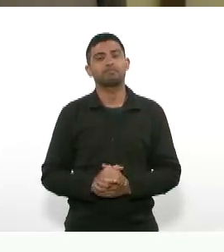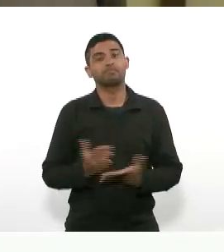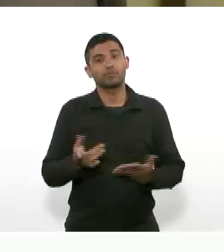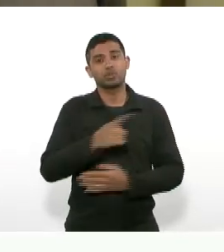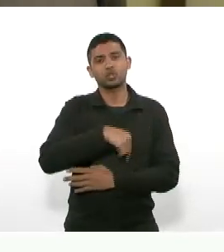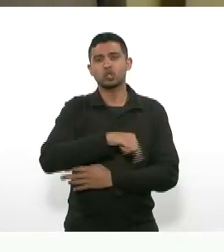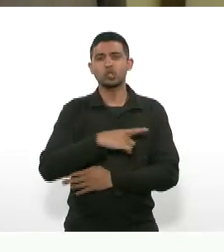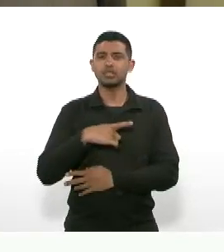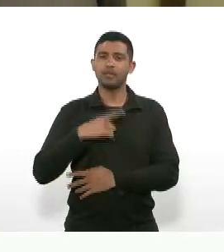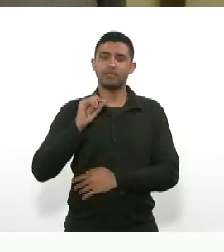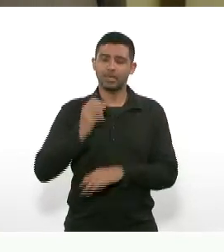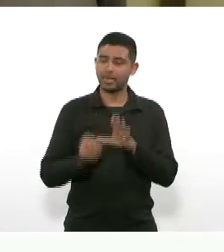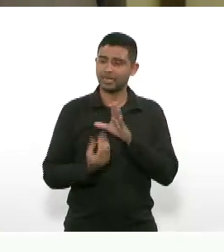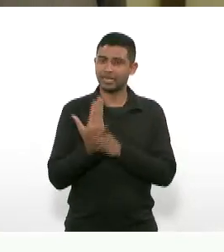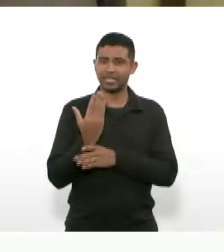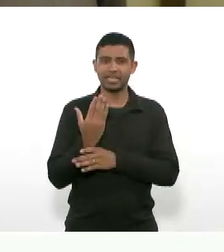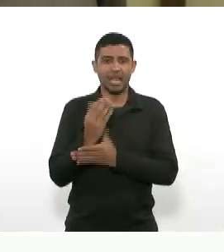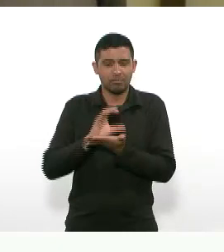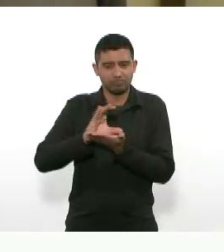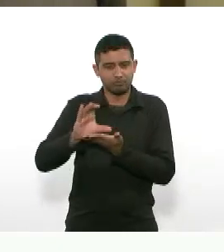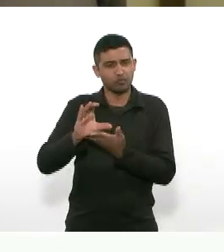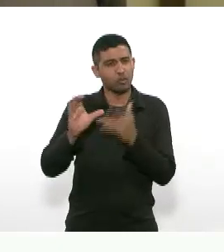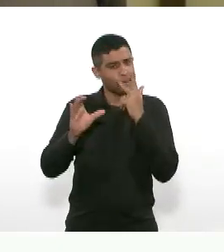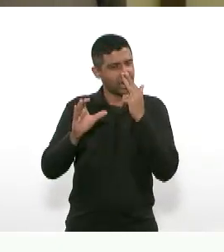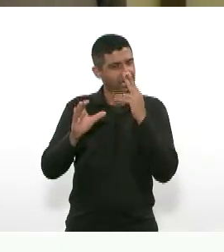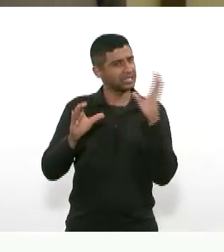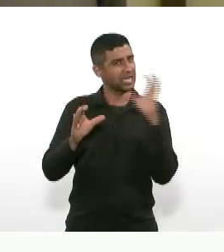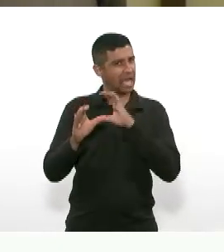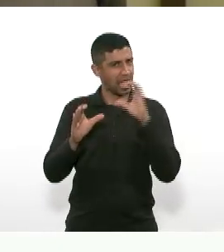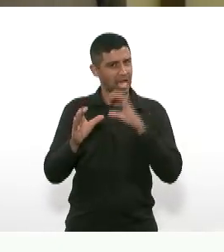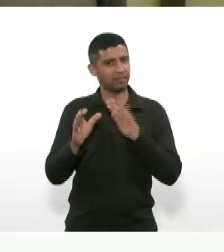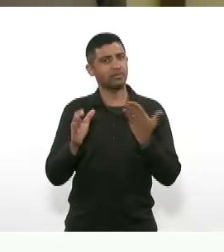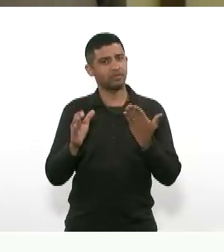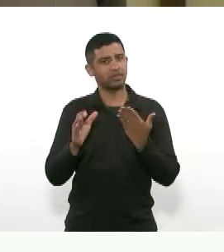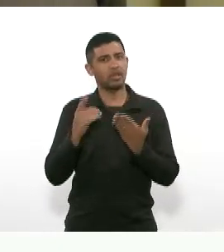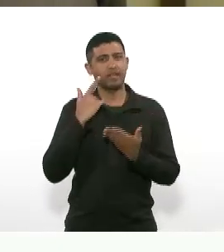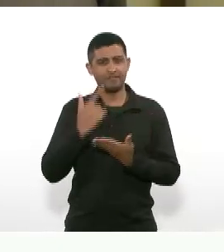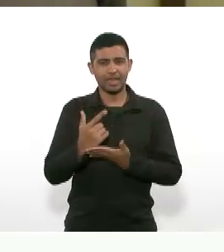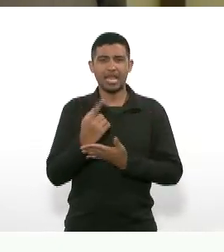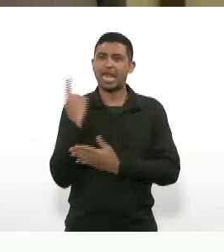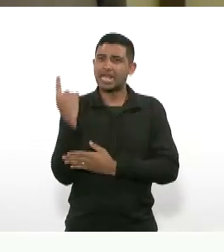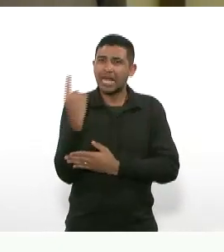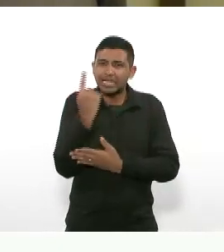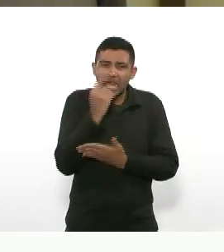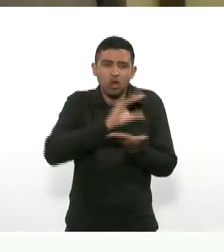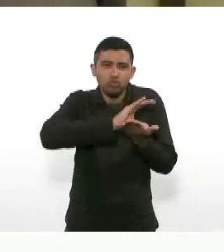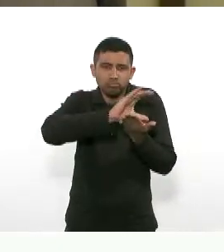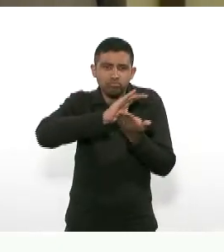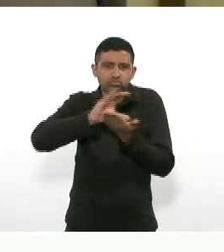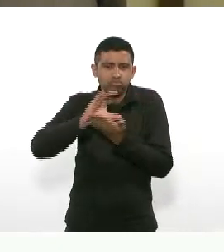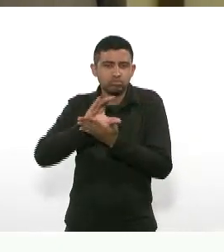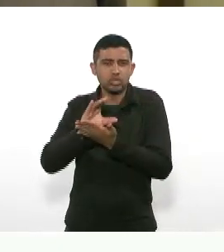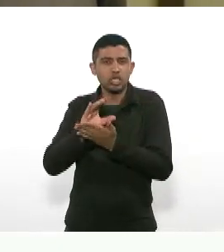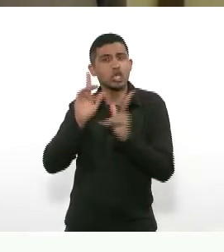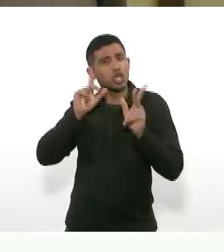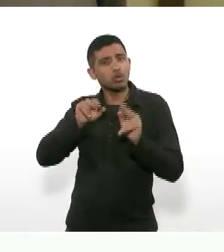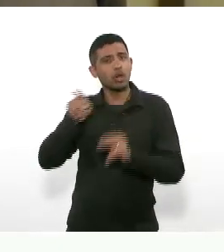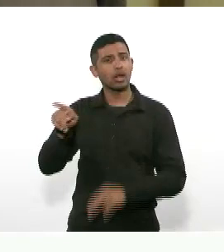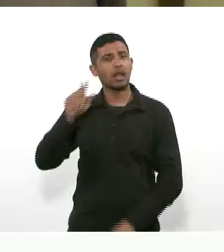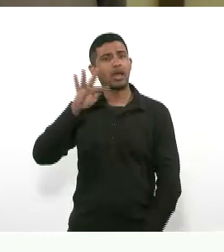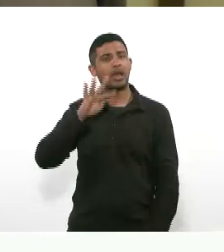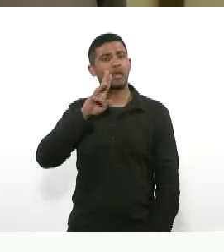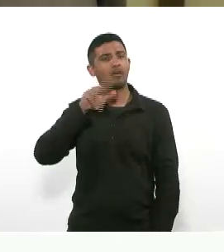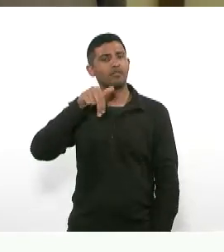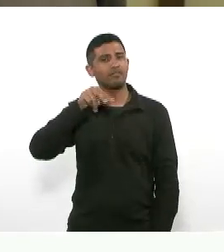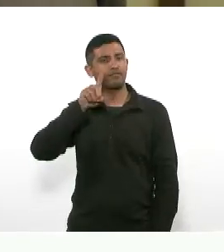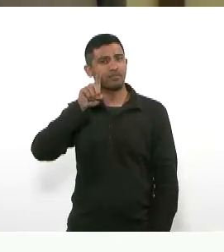temos que criar o fundo que me parece mais rápido. Tem que ser fundo a fundo, similar ao que a gente tem no Fundeb.